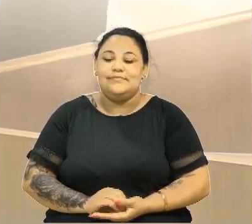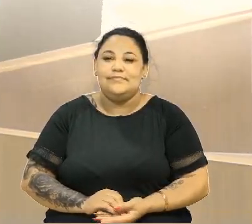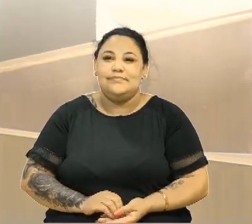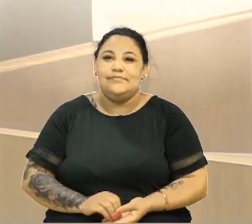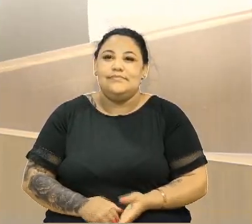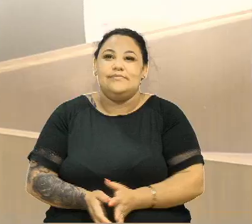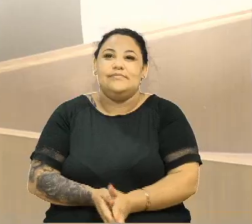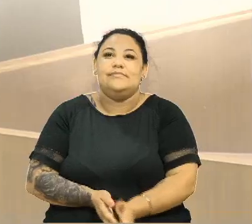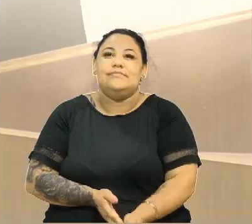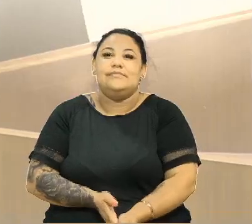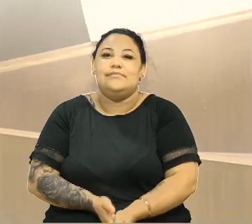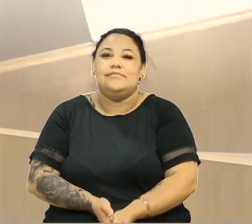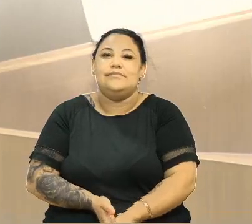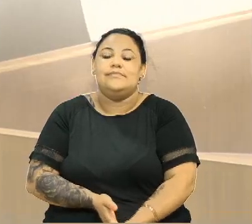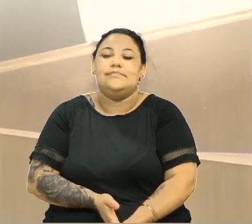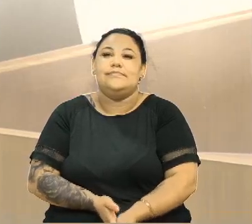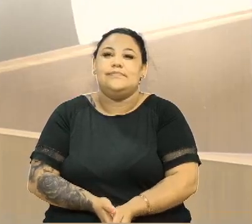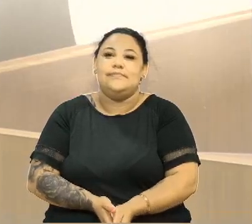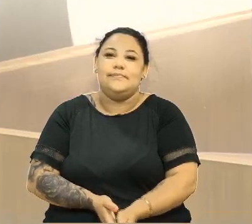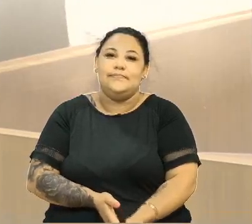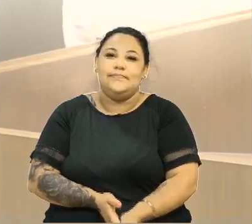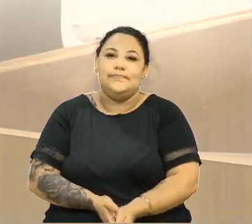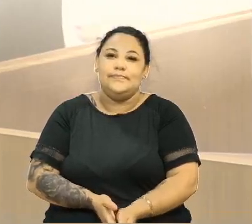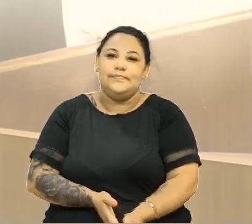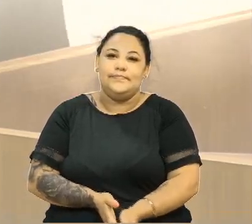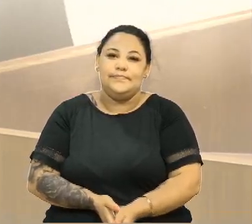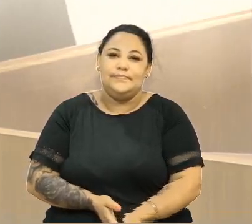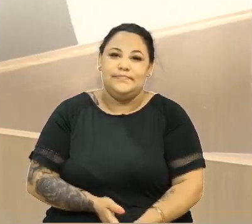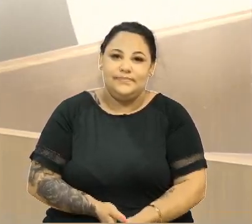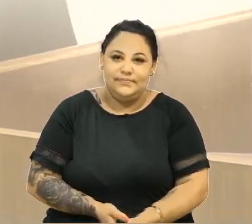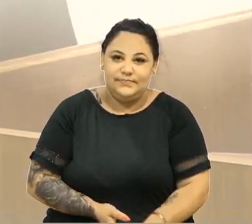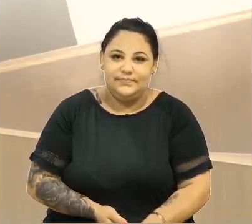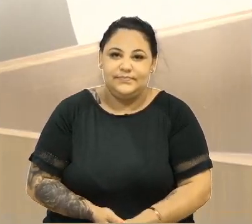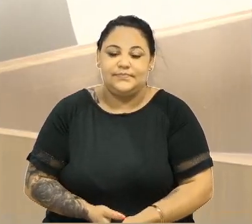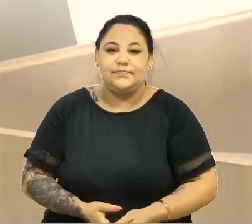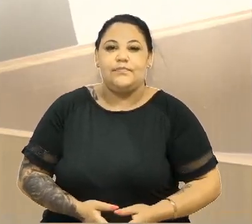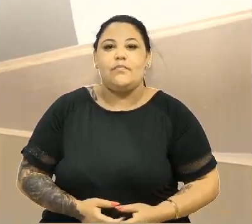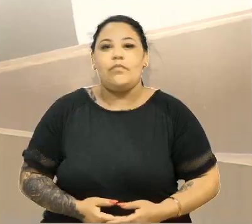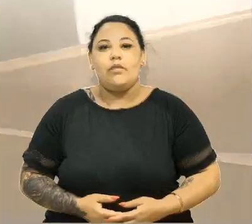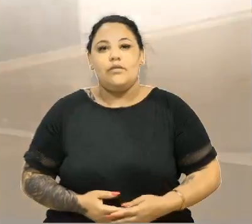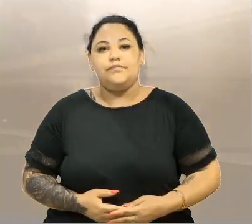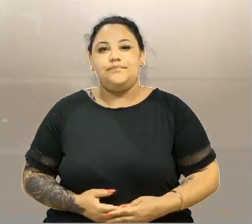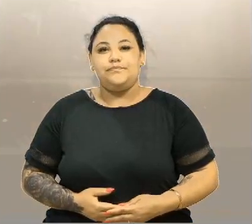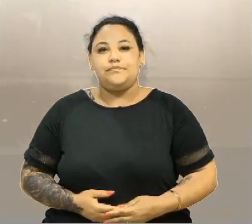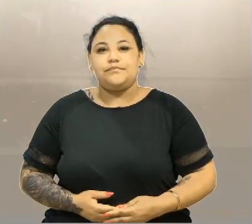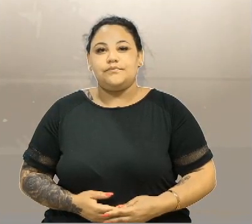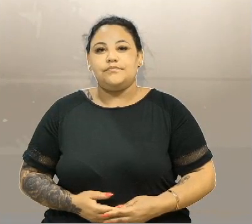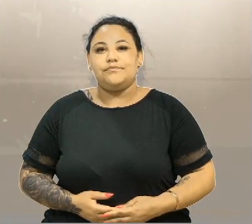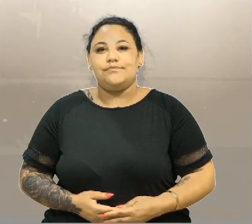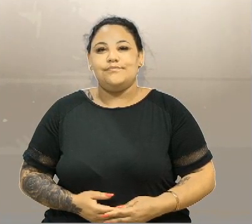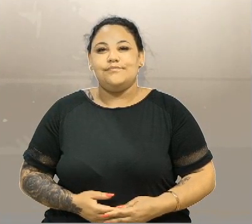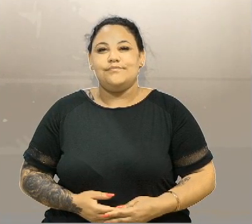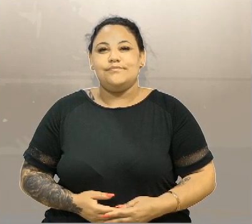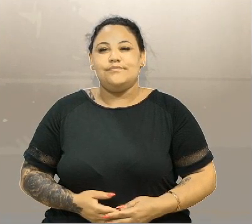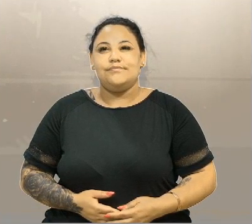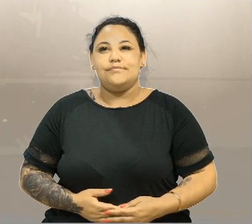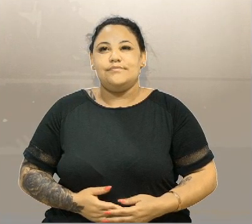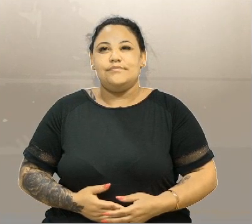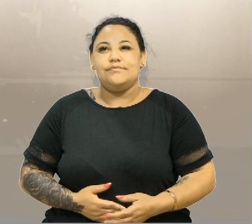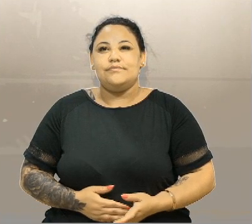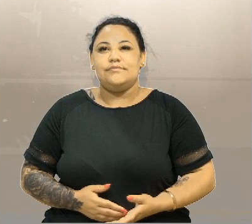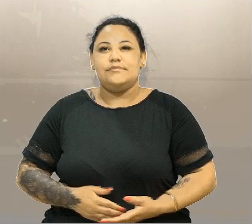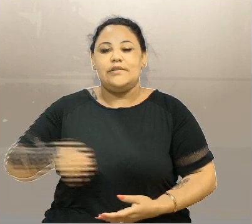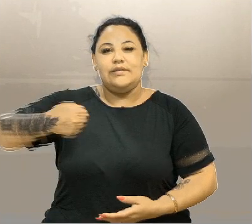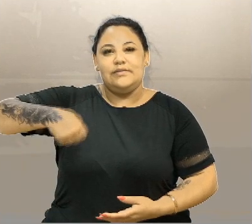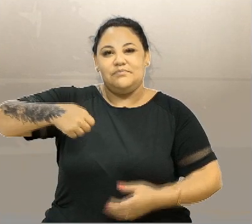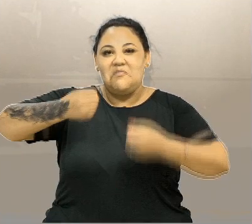Se dá para passar rapidinho, Dani? Pode passar, então. Então, a consulta popular explica um pouquinho do que é a consulta,